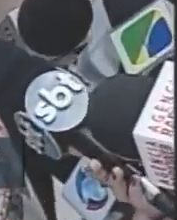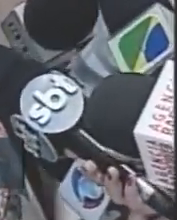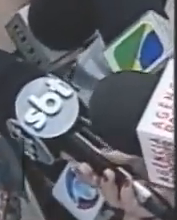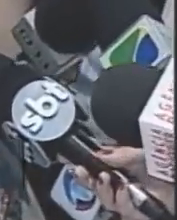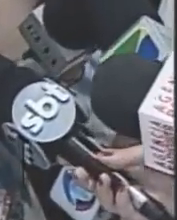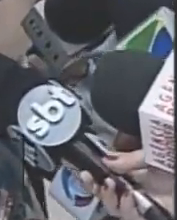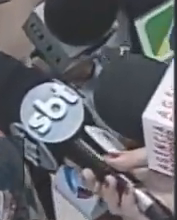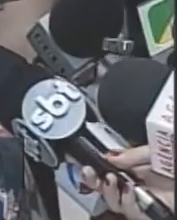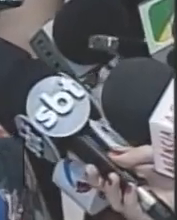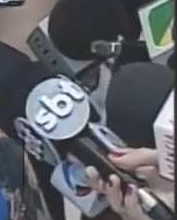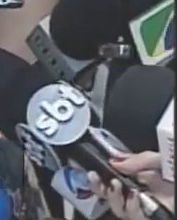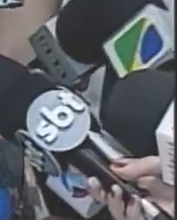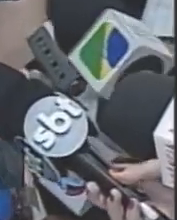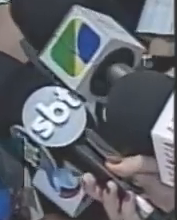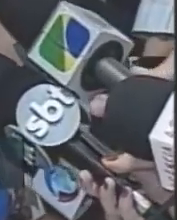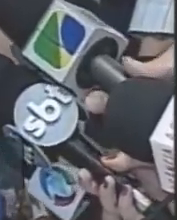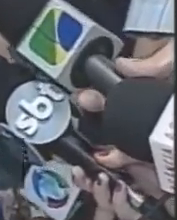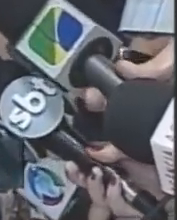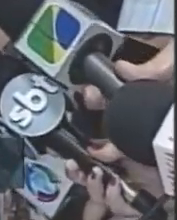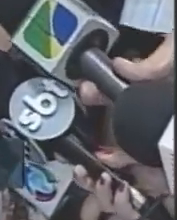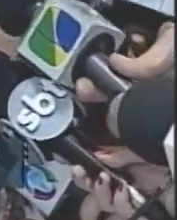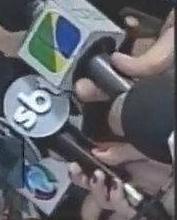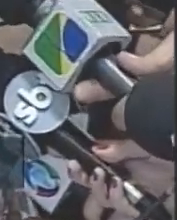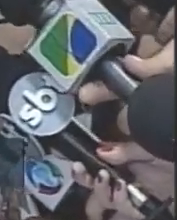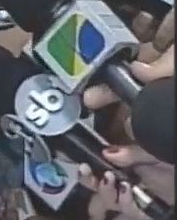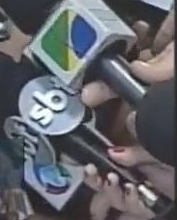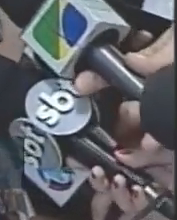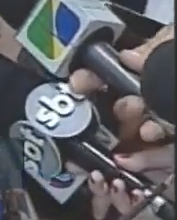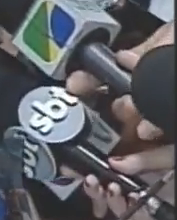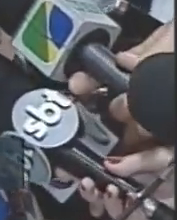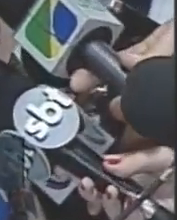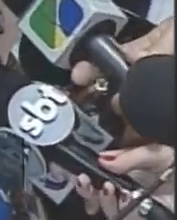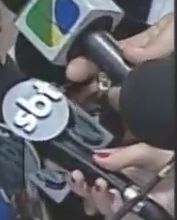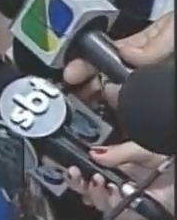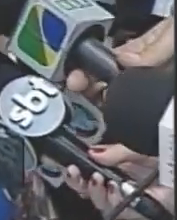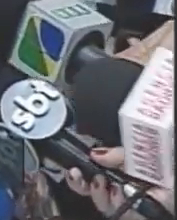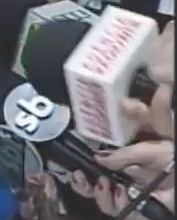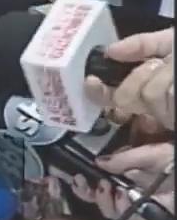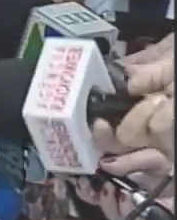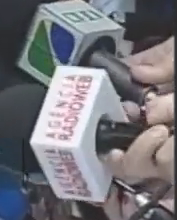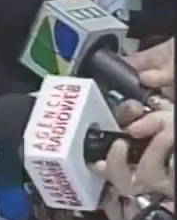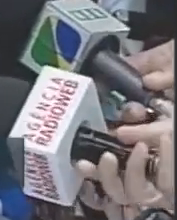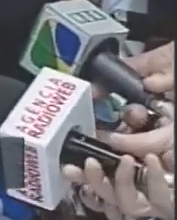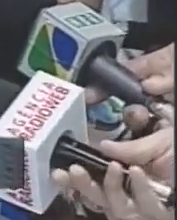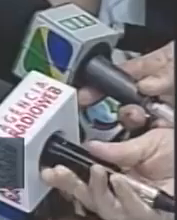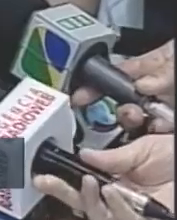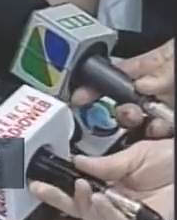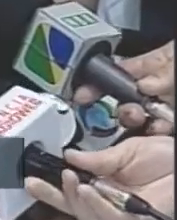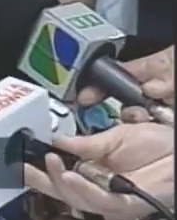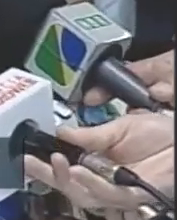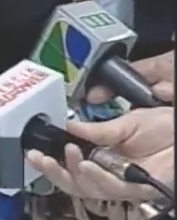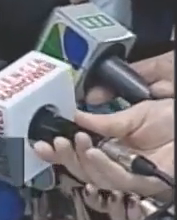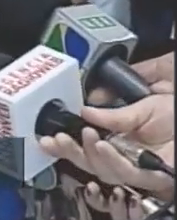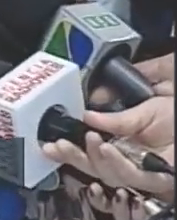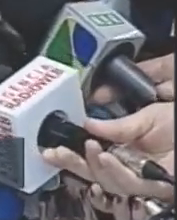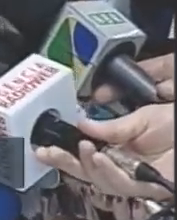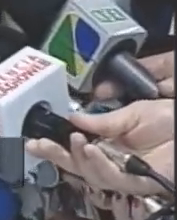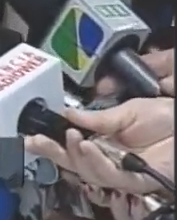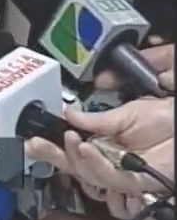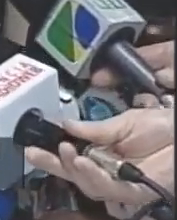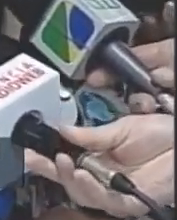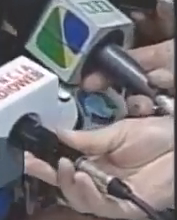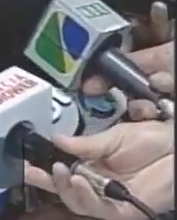esclarece para a gente onde é que está essa discrepância metodológica que o Ministério está contrariando, enfim, os dados divulgados pela